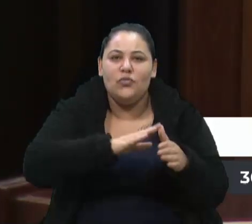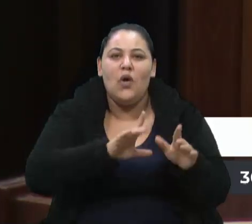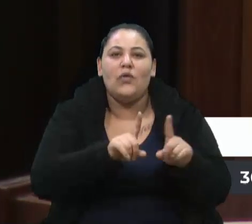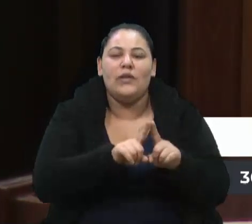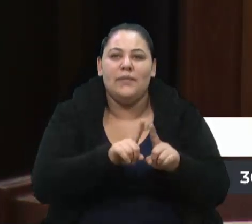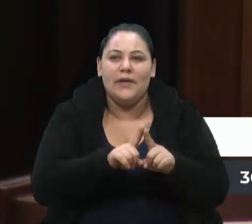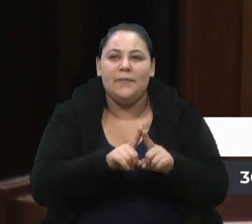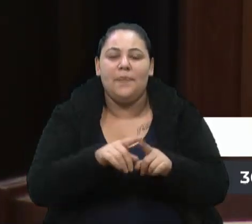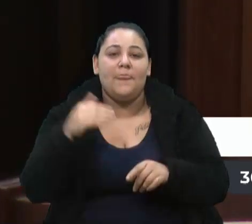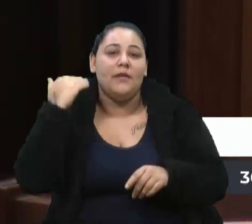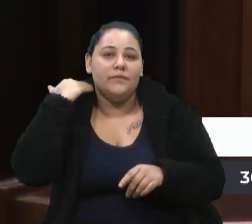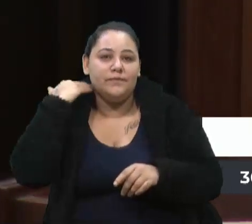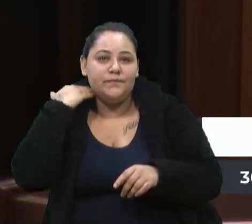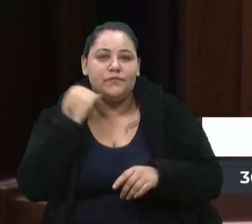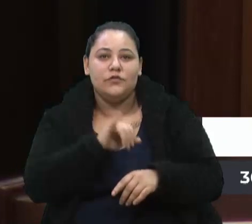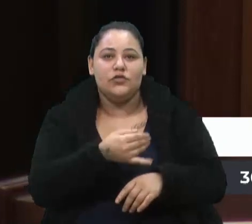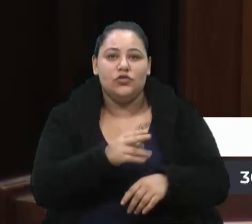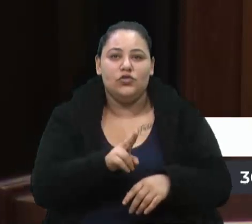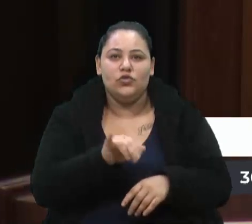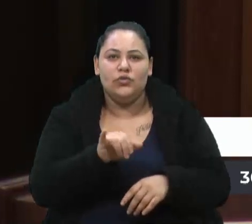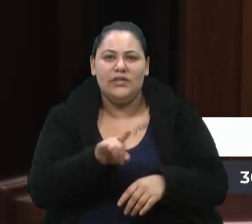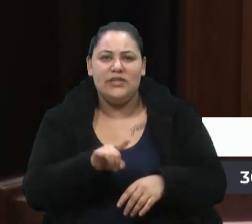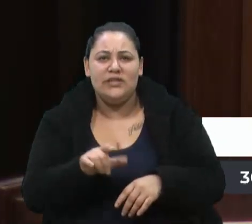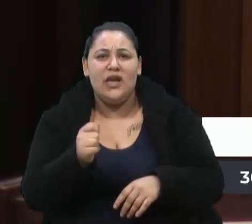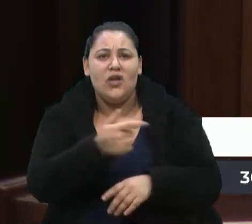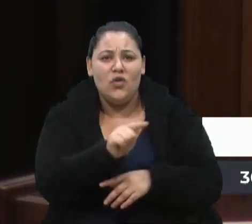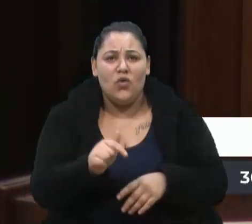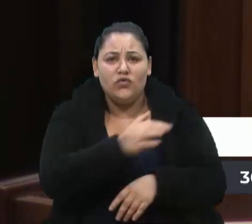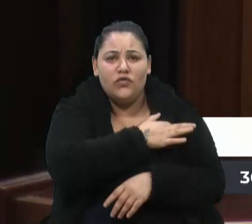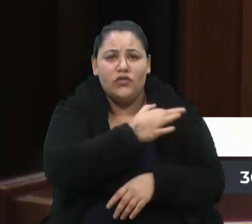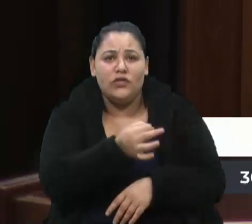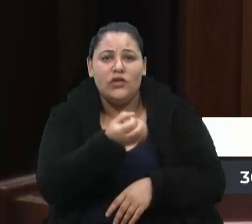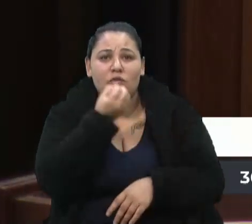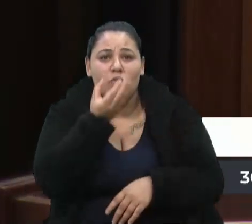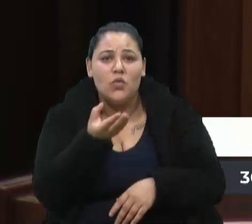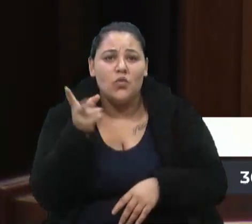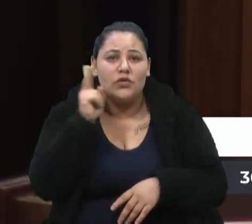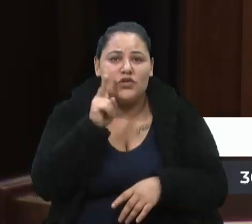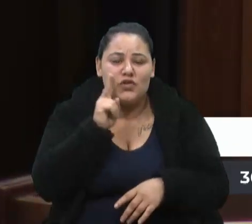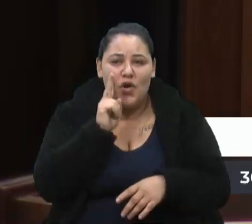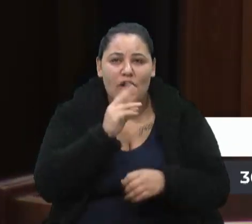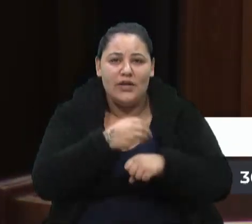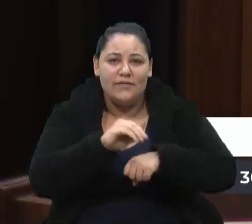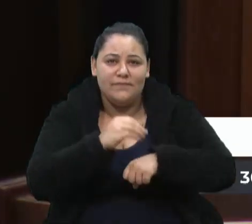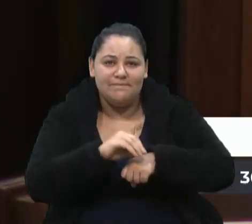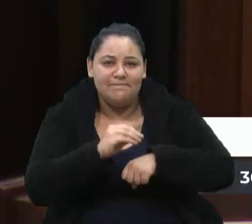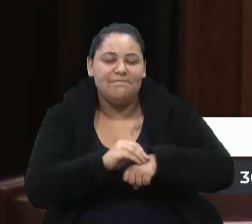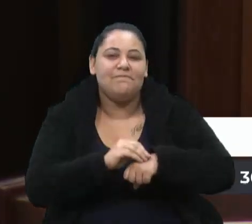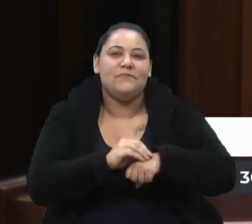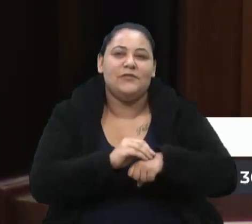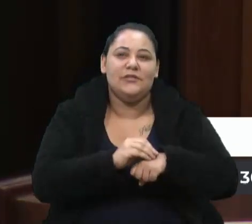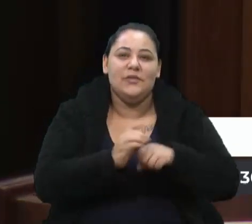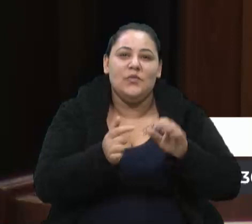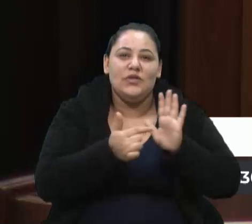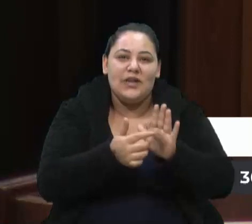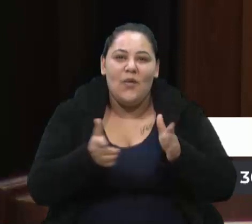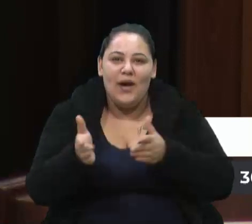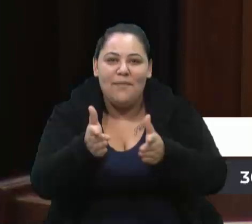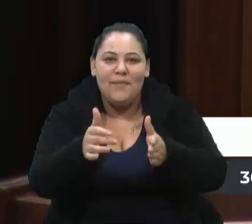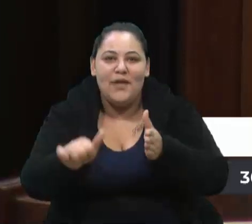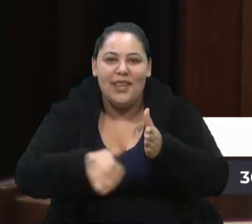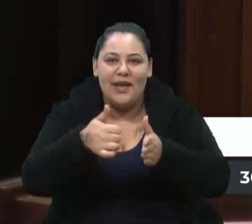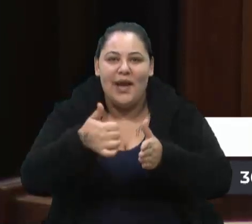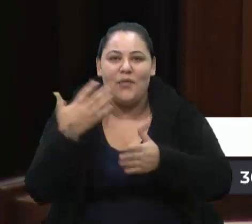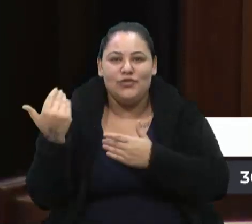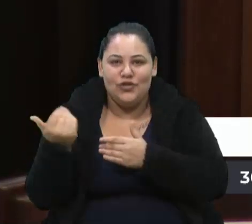Vara de Execuções Penais e tantos outros voluntários foram ali contar suas histórias de vida e indicar caminhos para esta gurizada e destacar